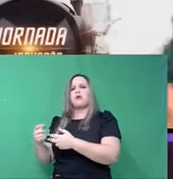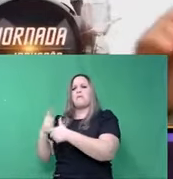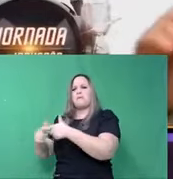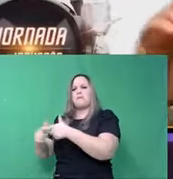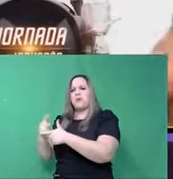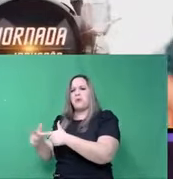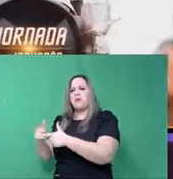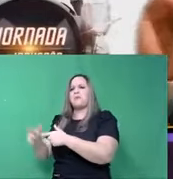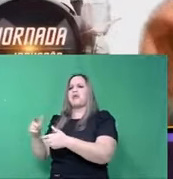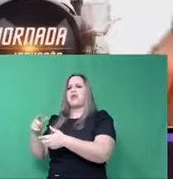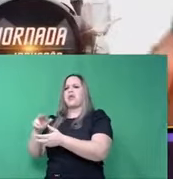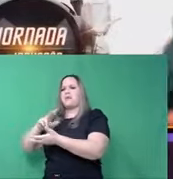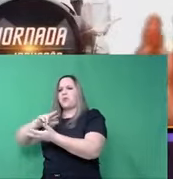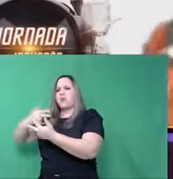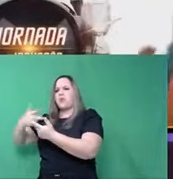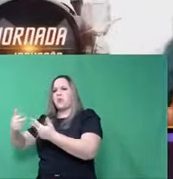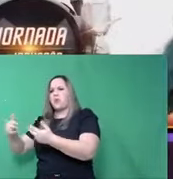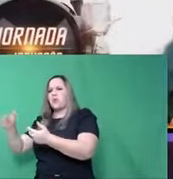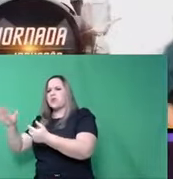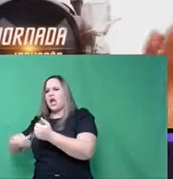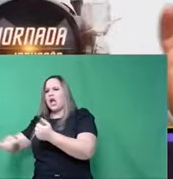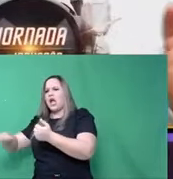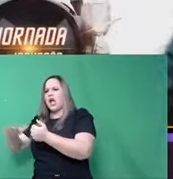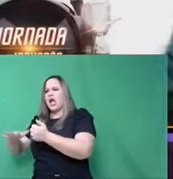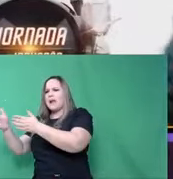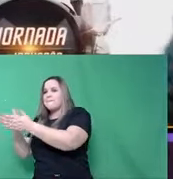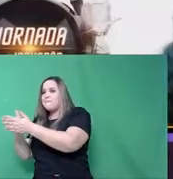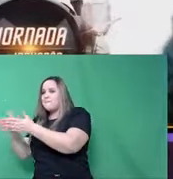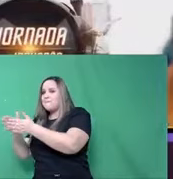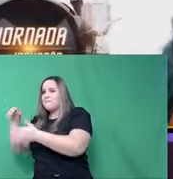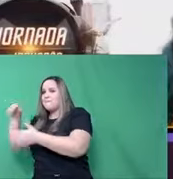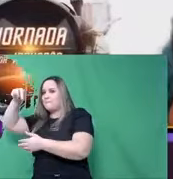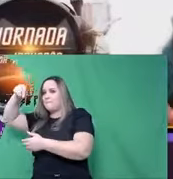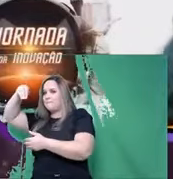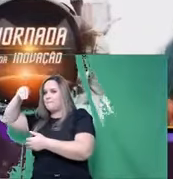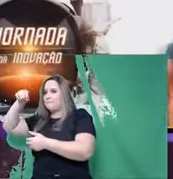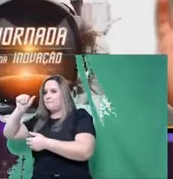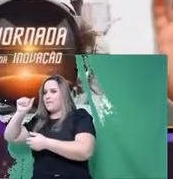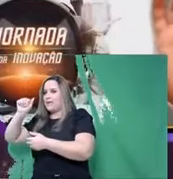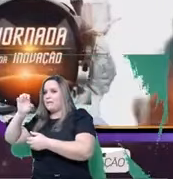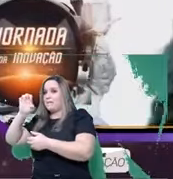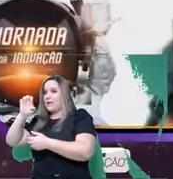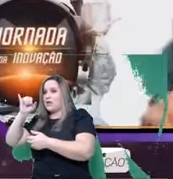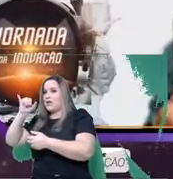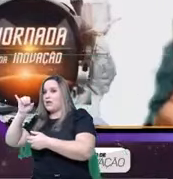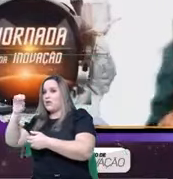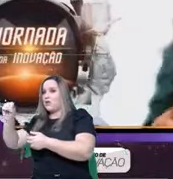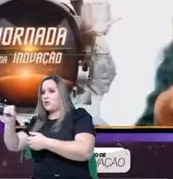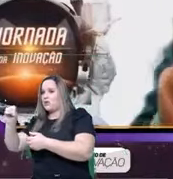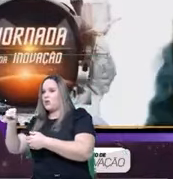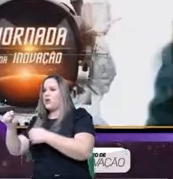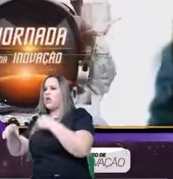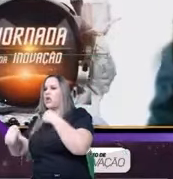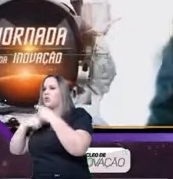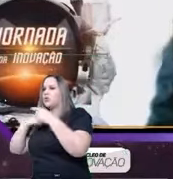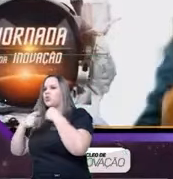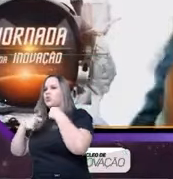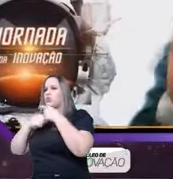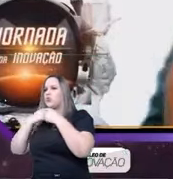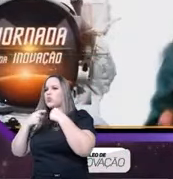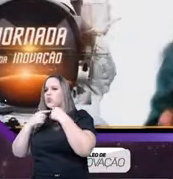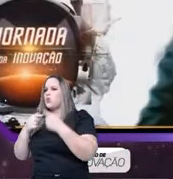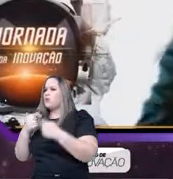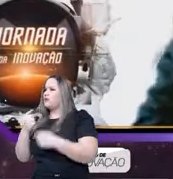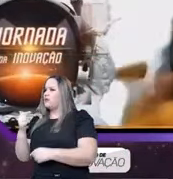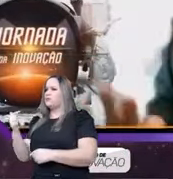que afligem a área meio da nossa instituição. Não tenho dúvida de que as evidências são muito fartas